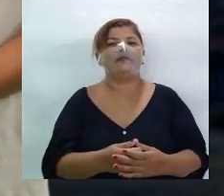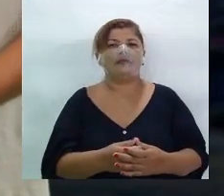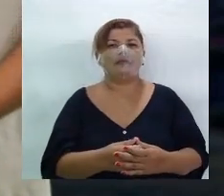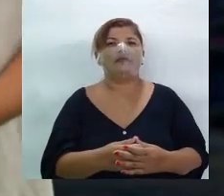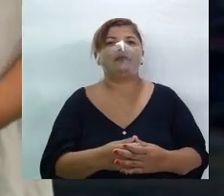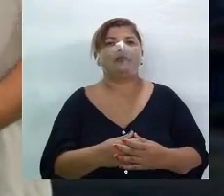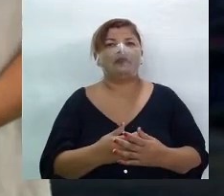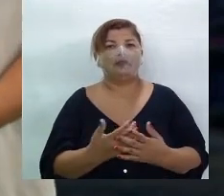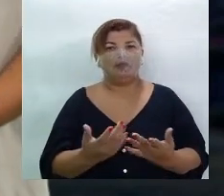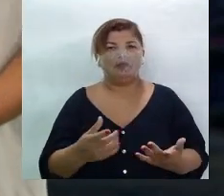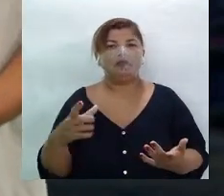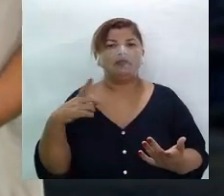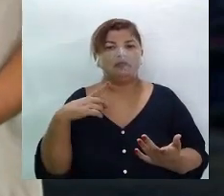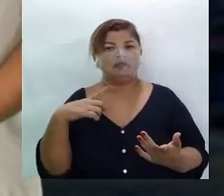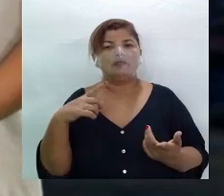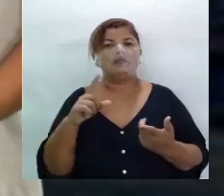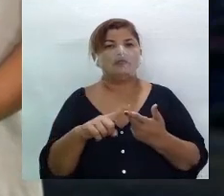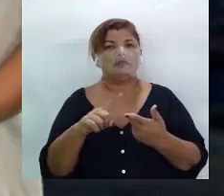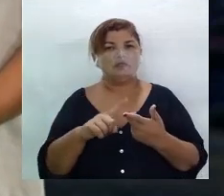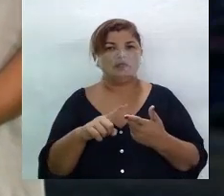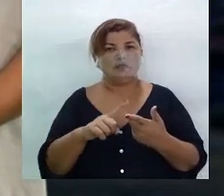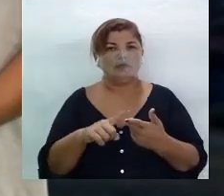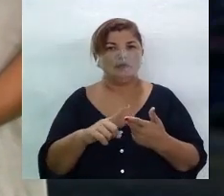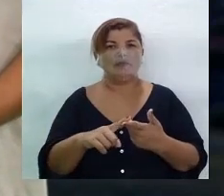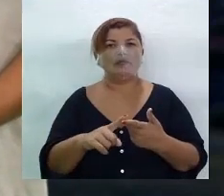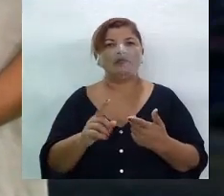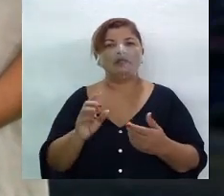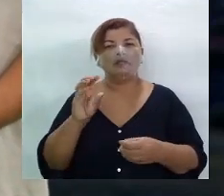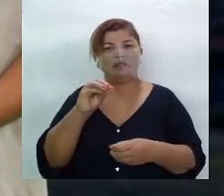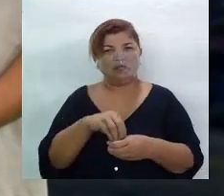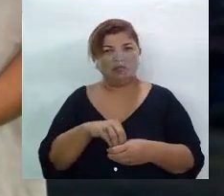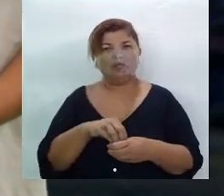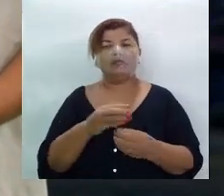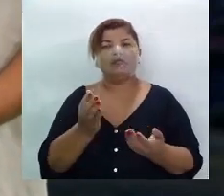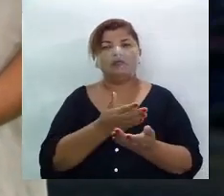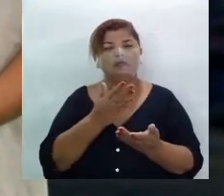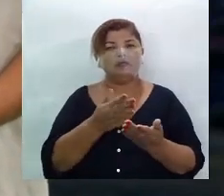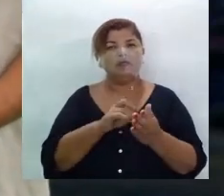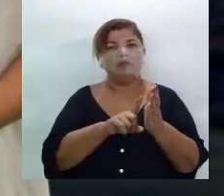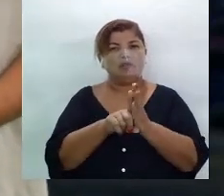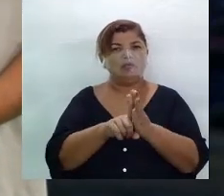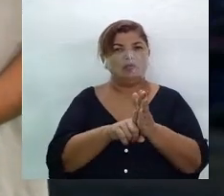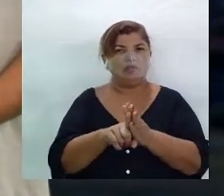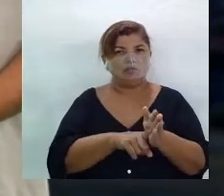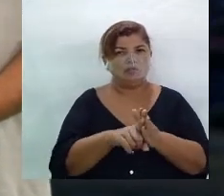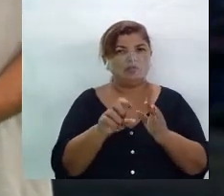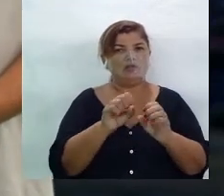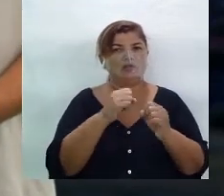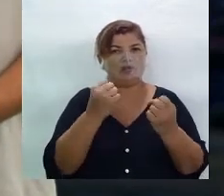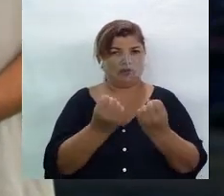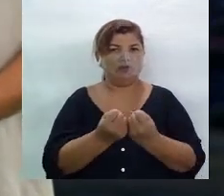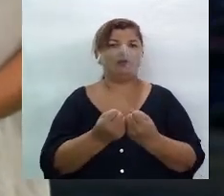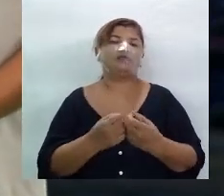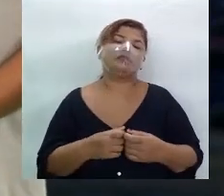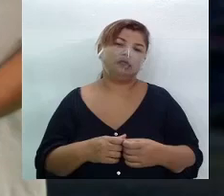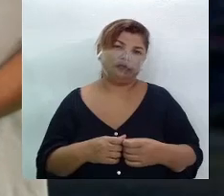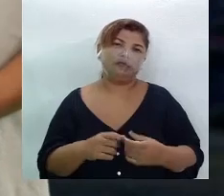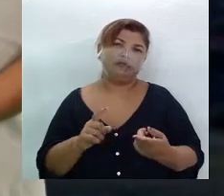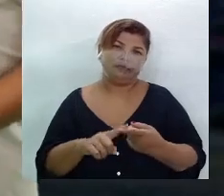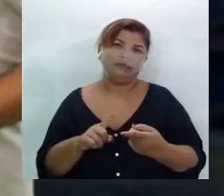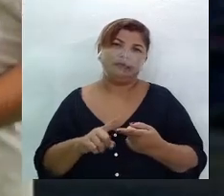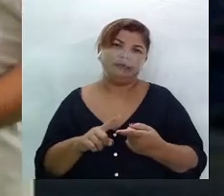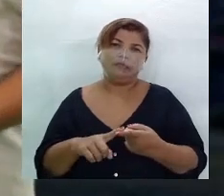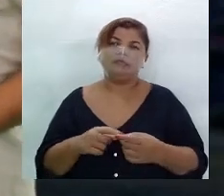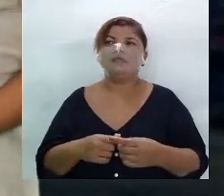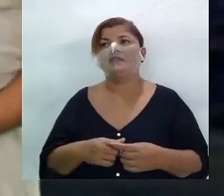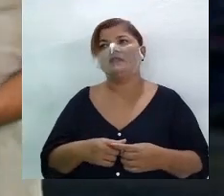assombrações. Na obra também, é possível perceber na obra, gente, análise sociológica também desse sobrenatural. Ou